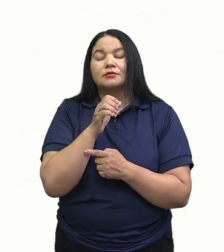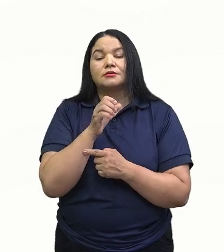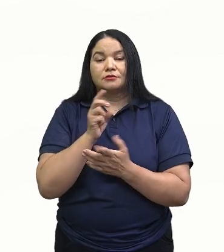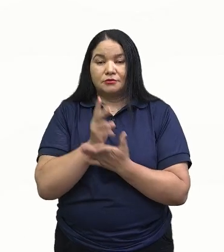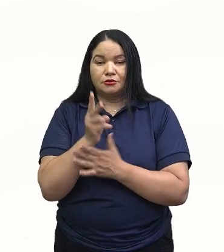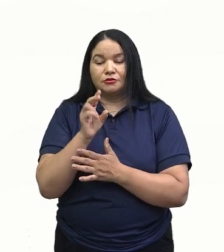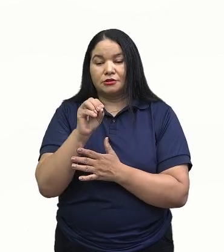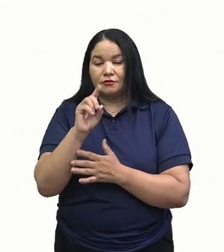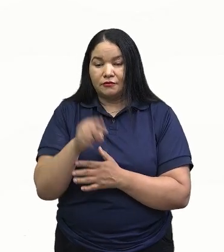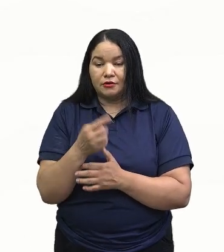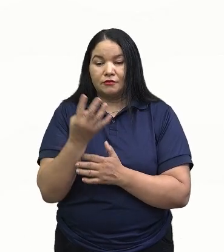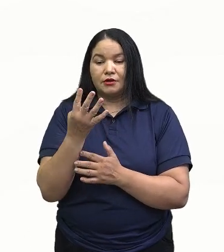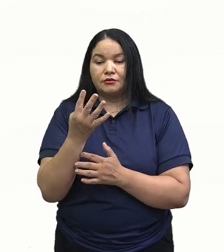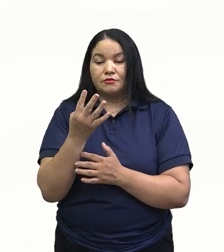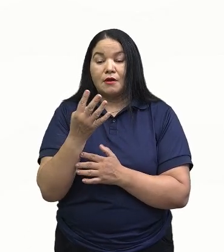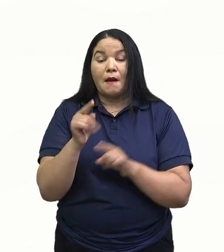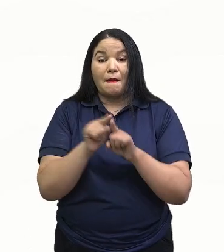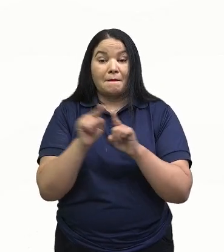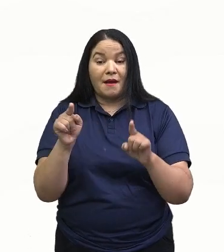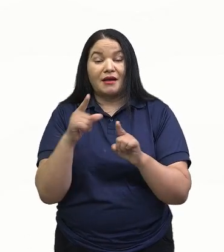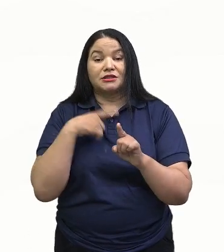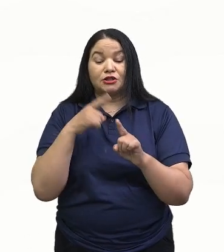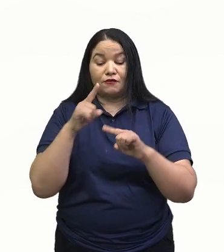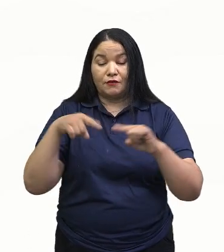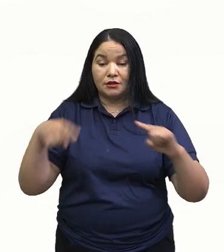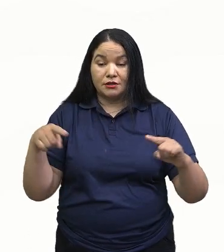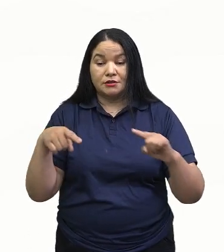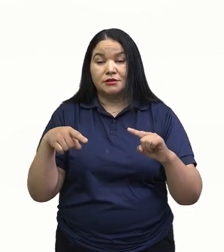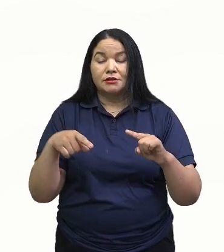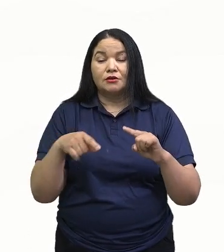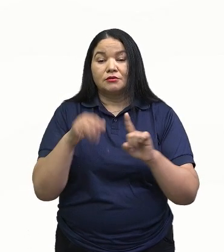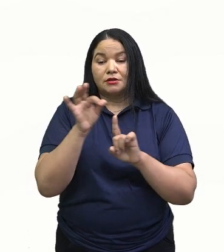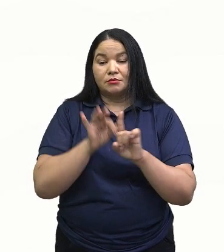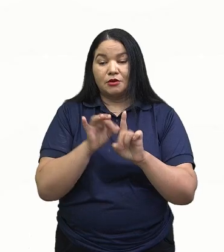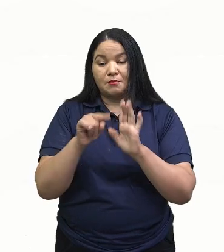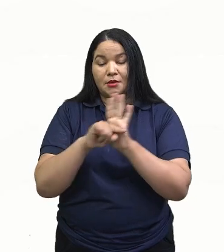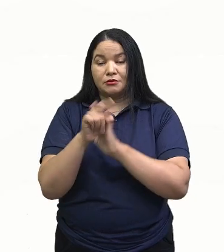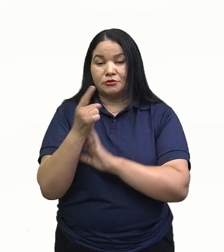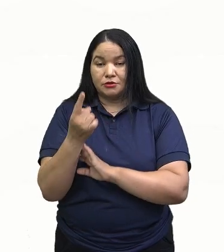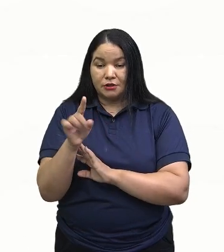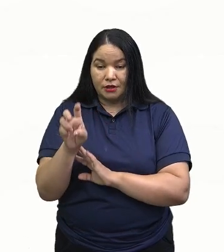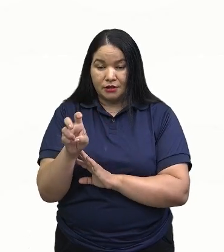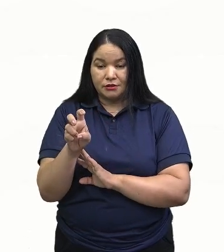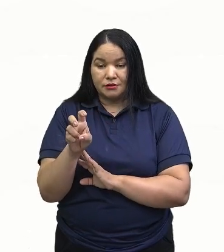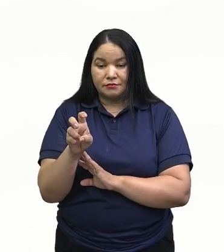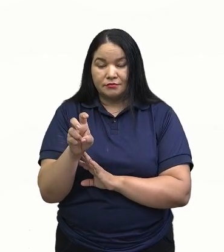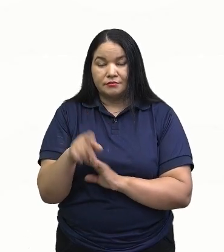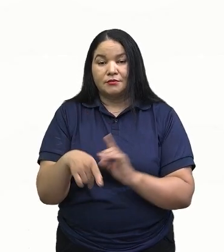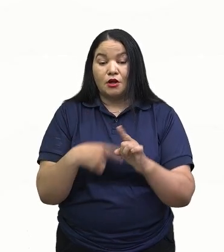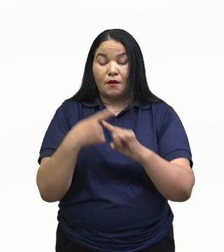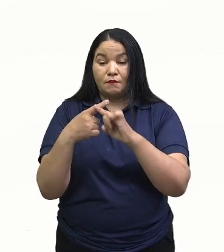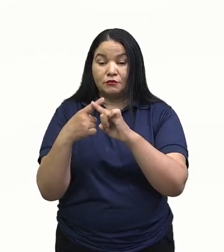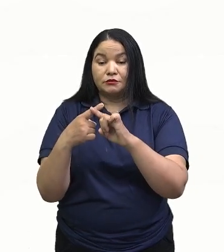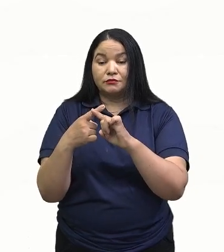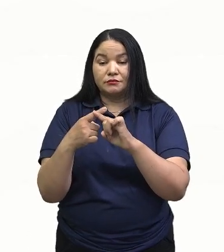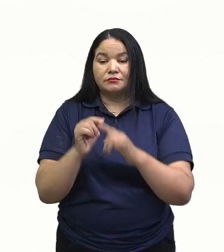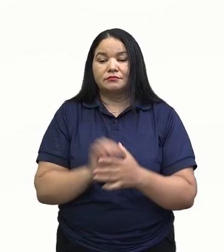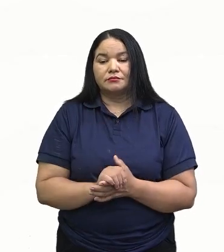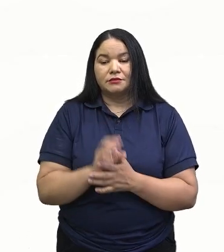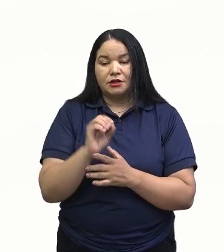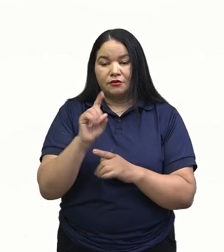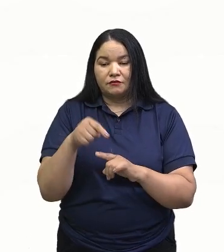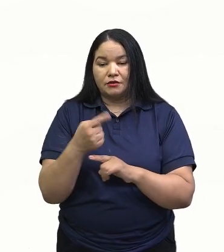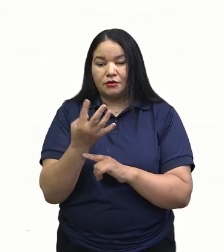sendo 0,4, mas agora a gente tem uma variação de temperatura de menos 15. Ao multiplicar